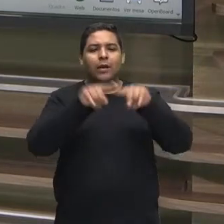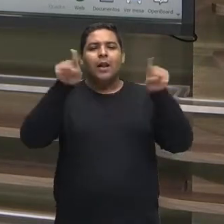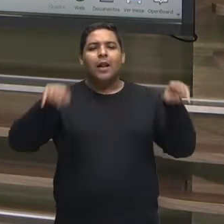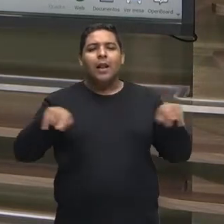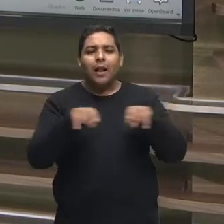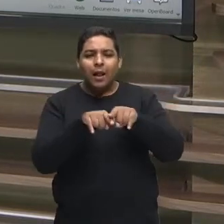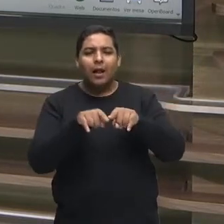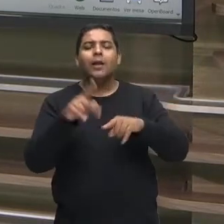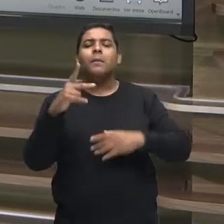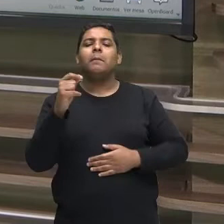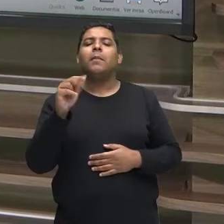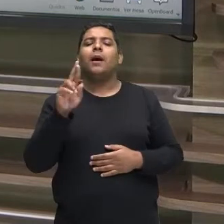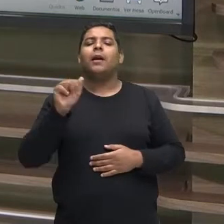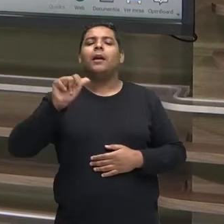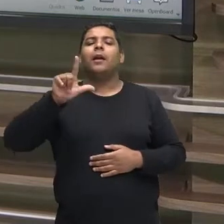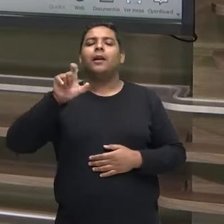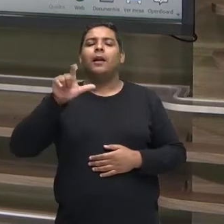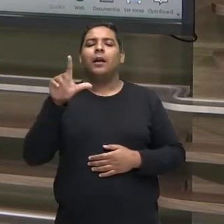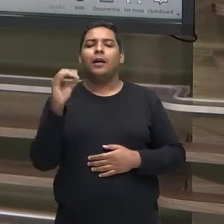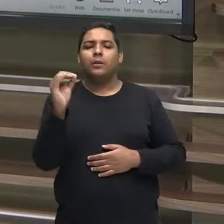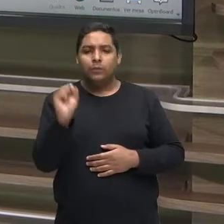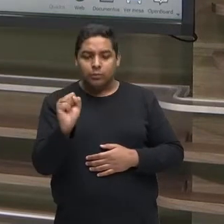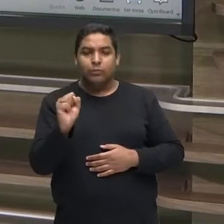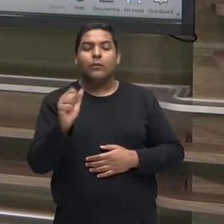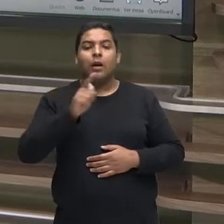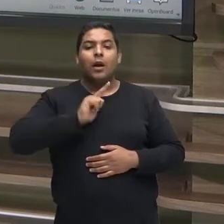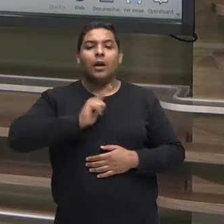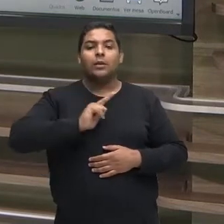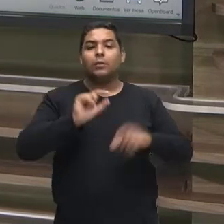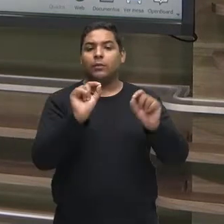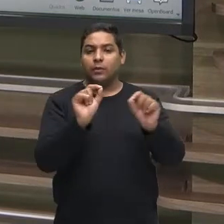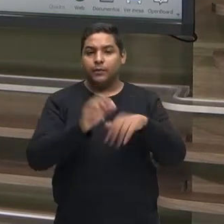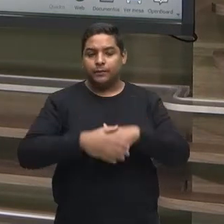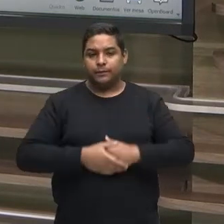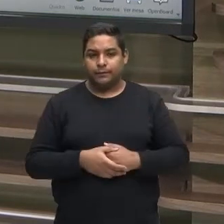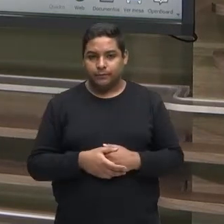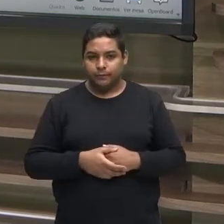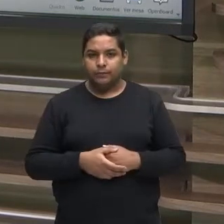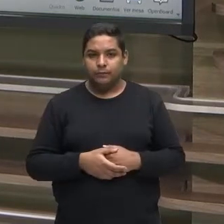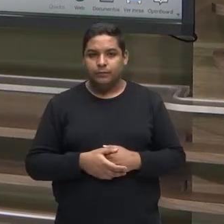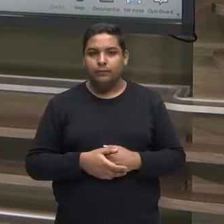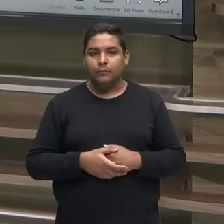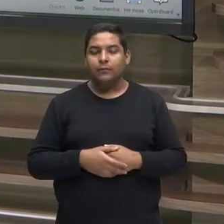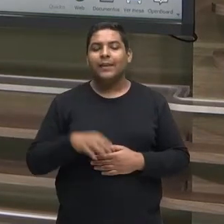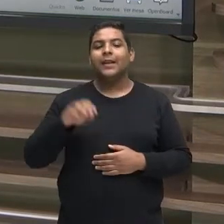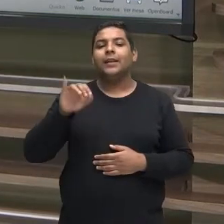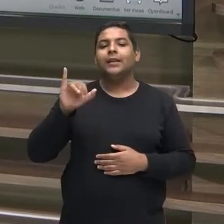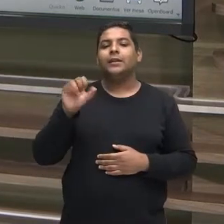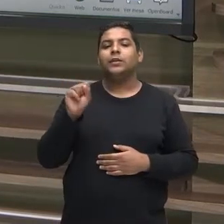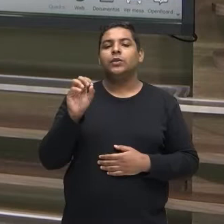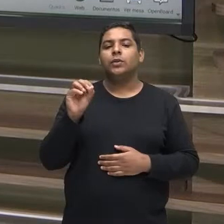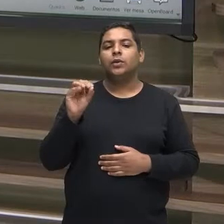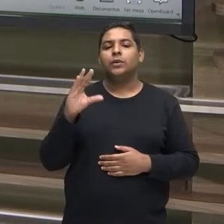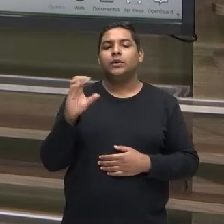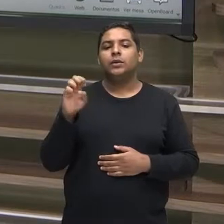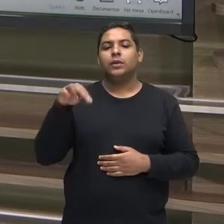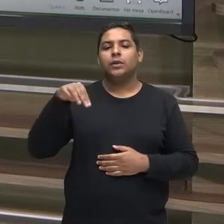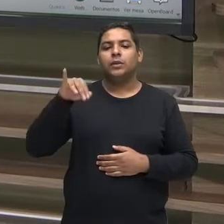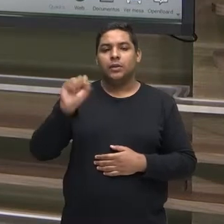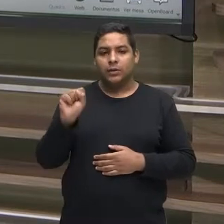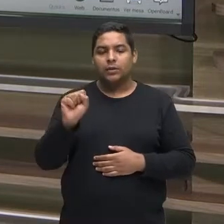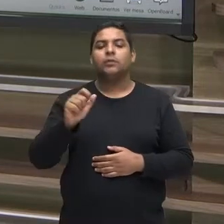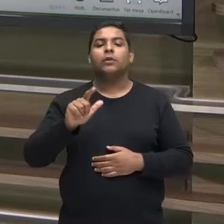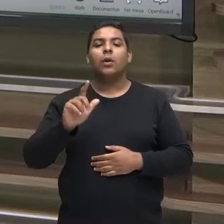quadrilátero, chamado de trapézio, nós temos se ele é isósceles. Então, se ele for isósceles,